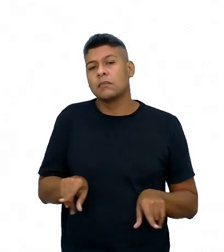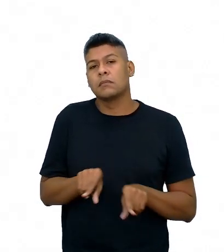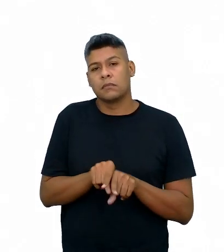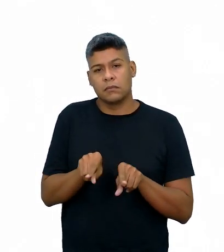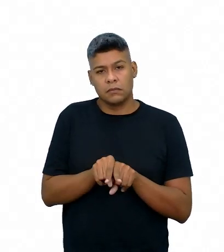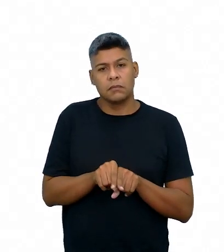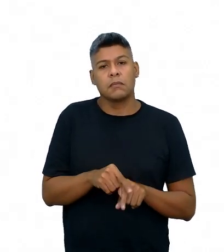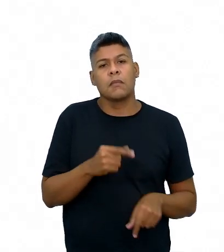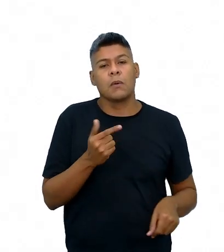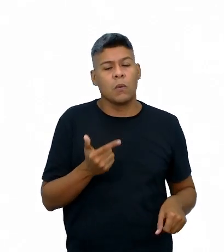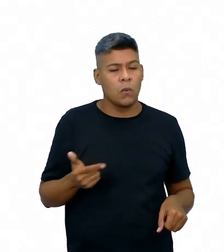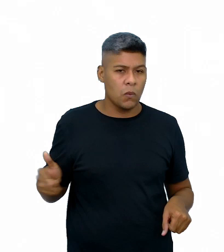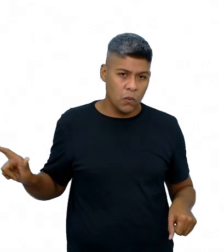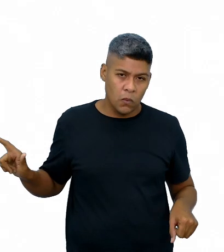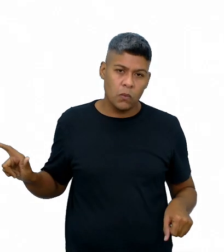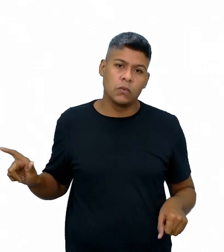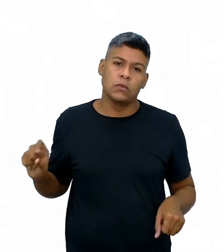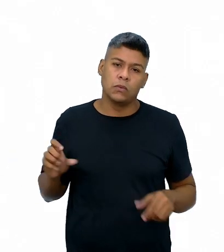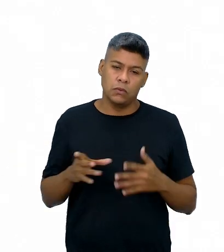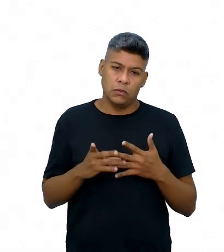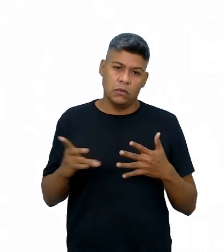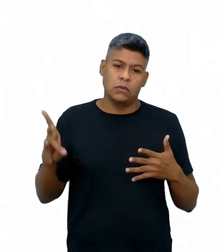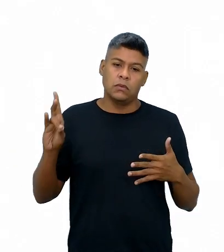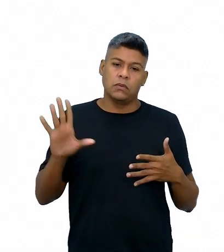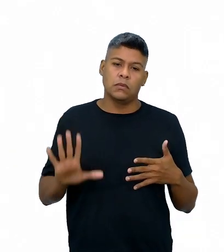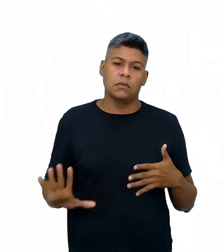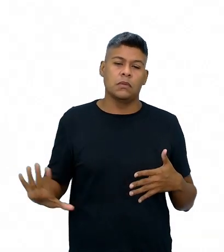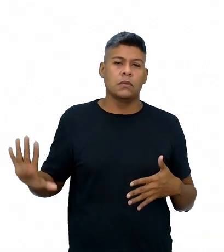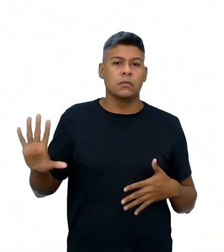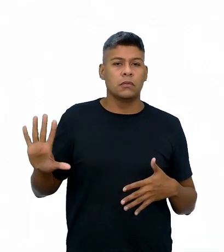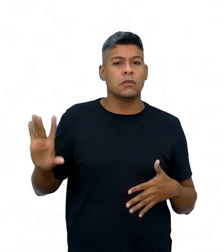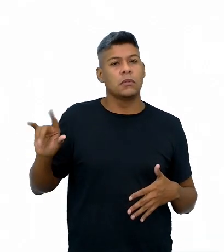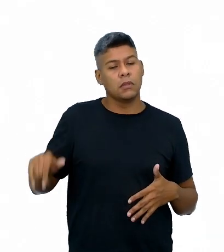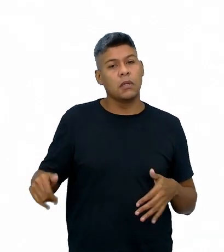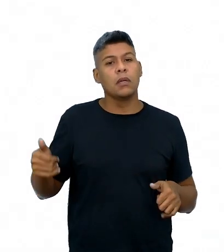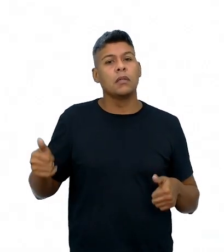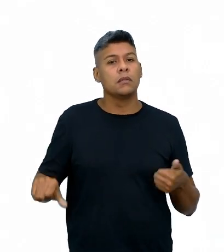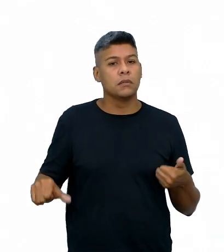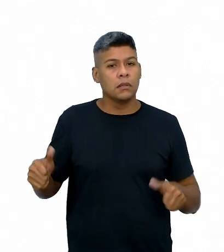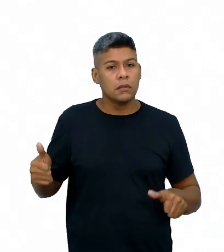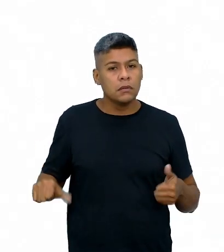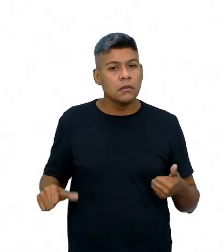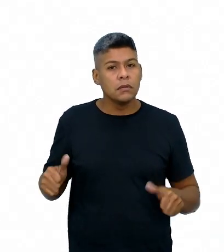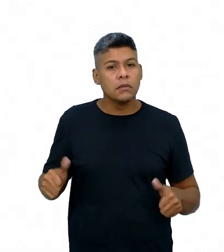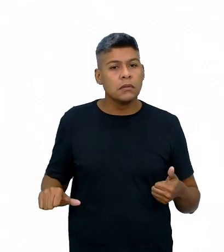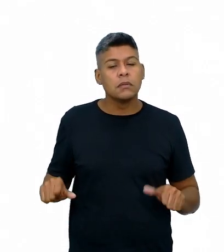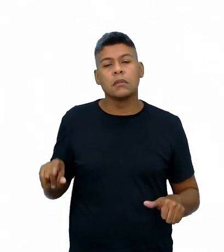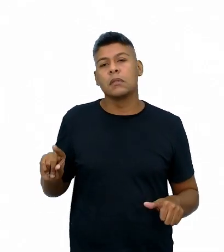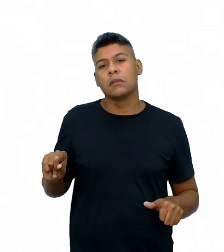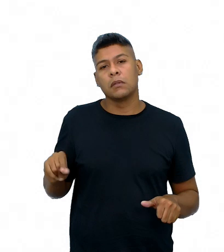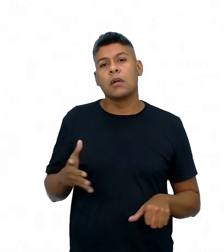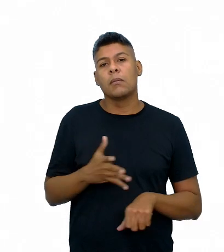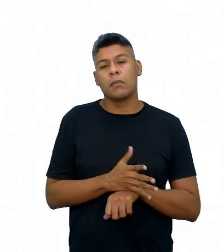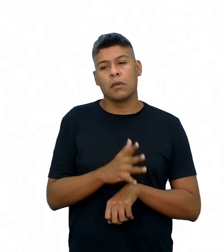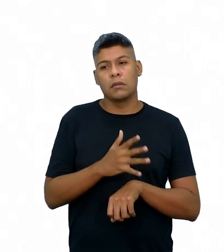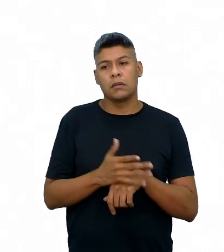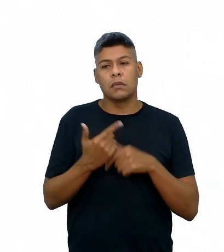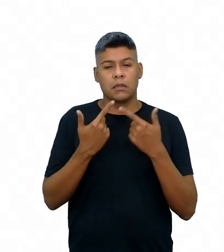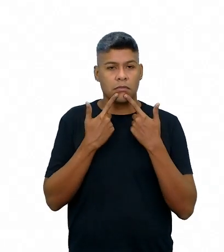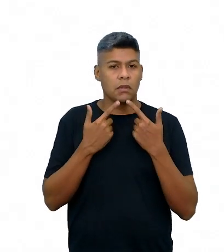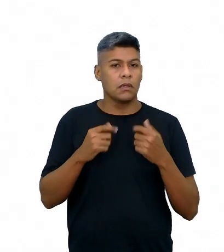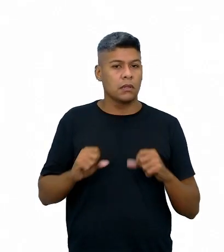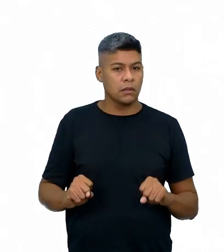os mais recentes multissemióticos, né? Então, analisar esta prática de